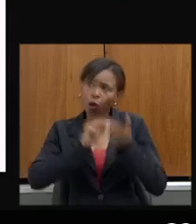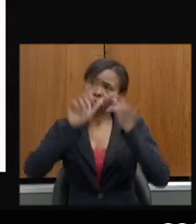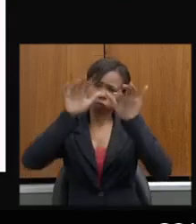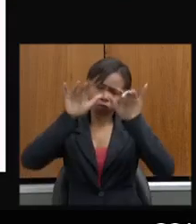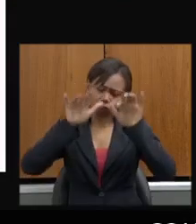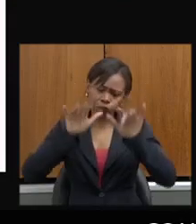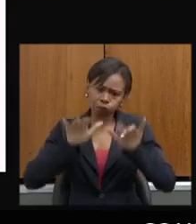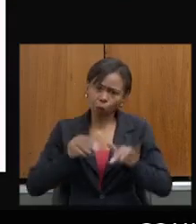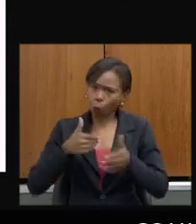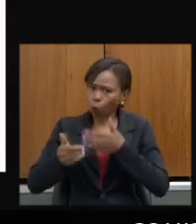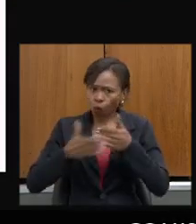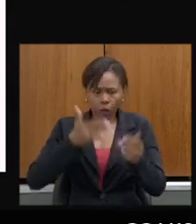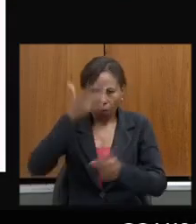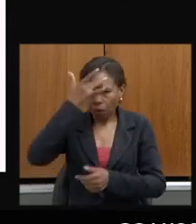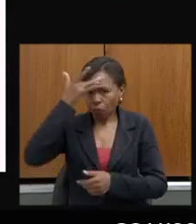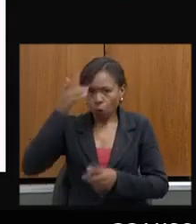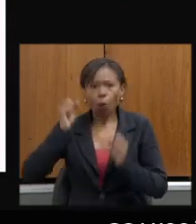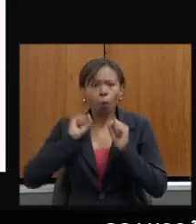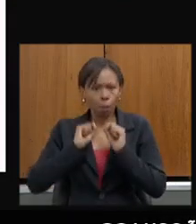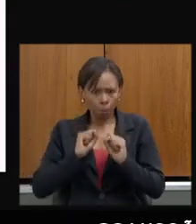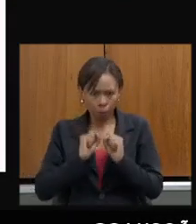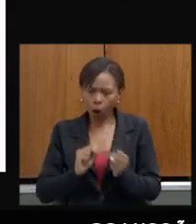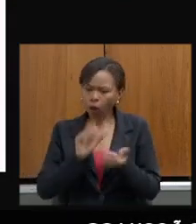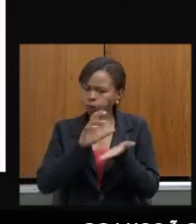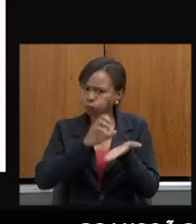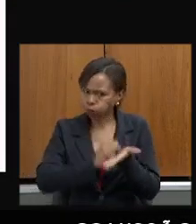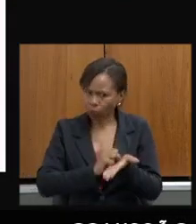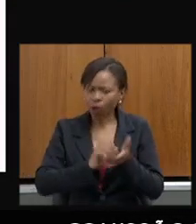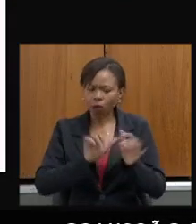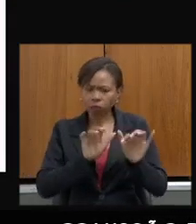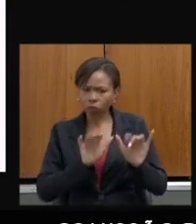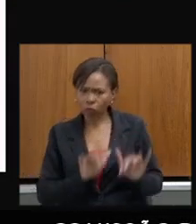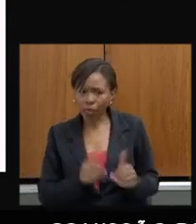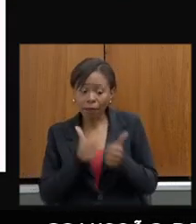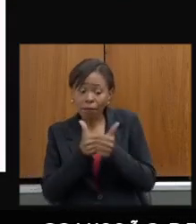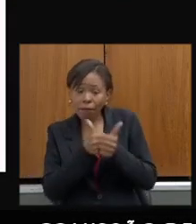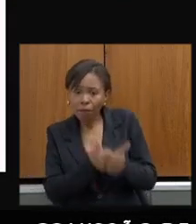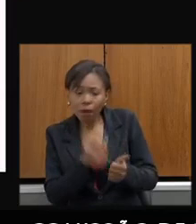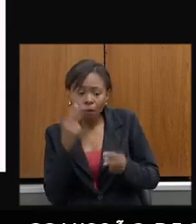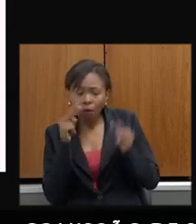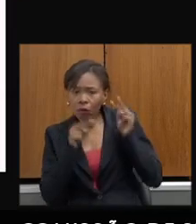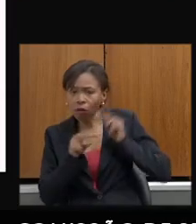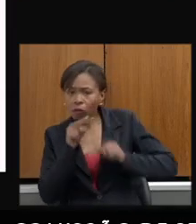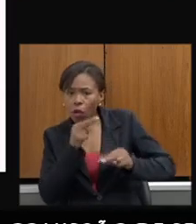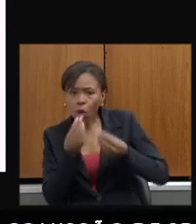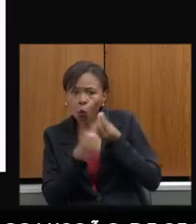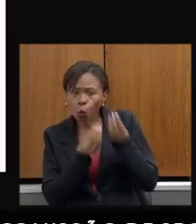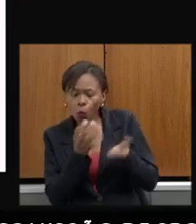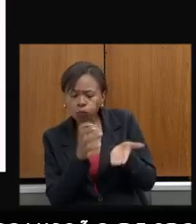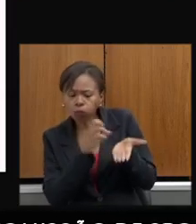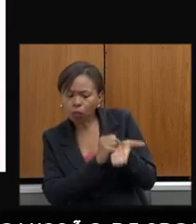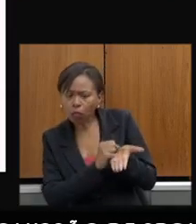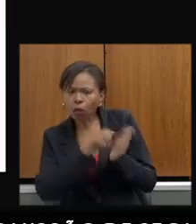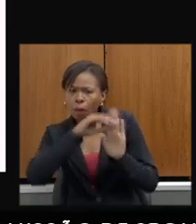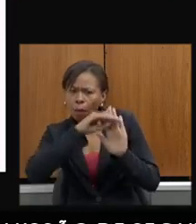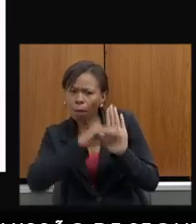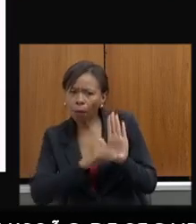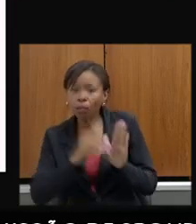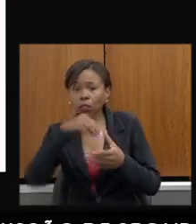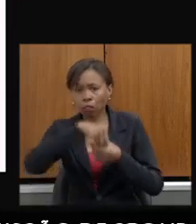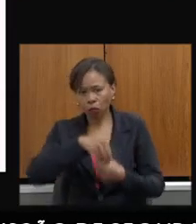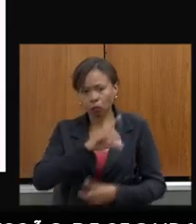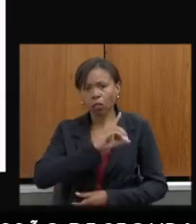pode acompanhar o andamento desses processos de credenciamento no Detran pode